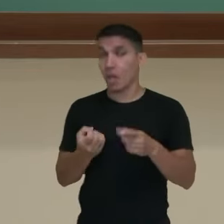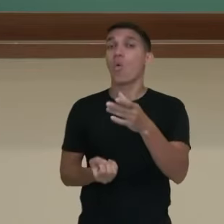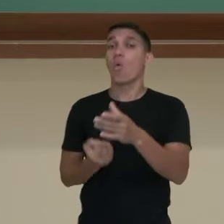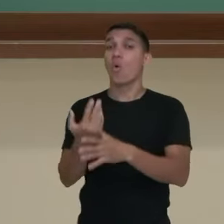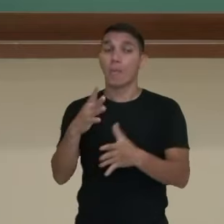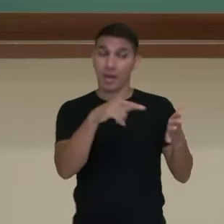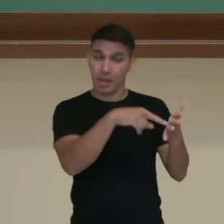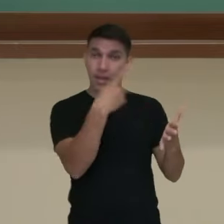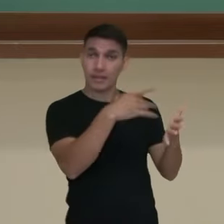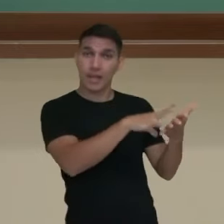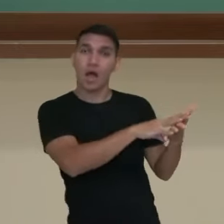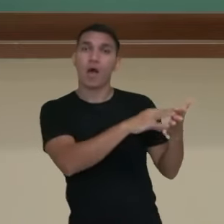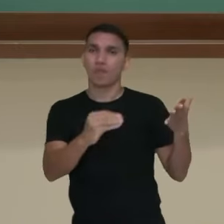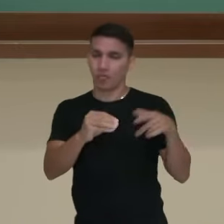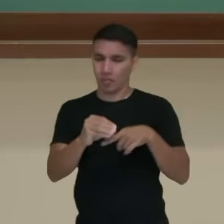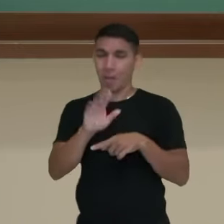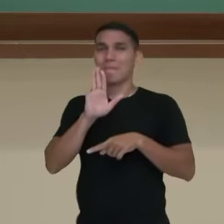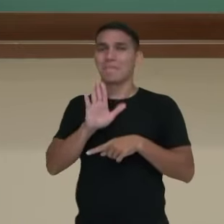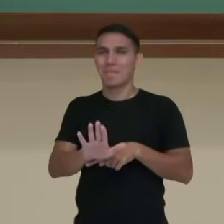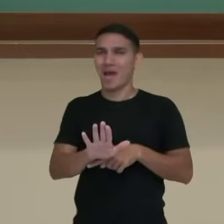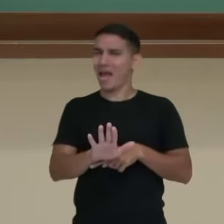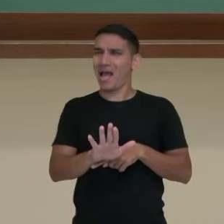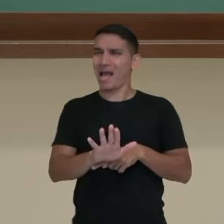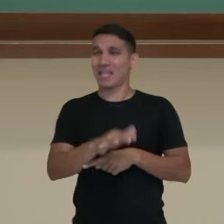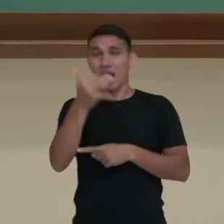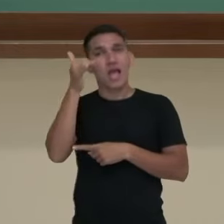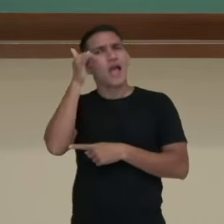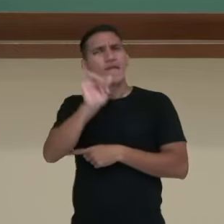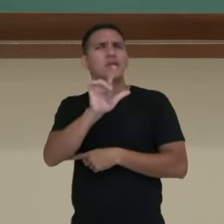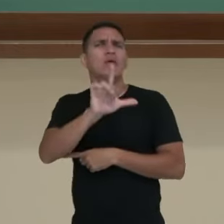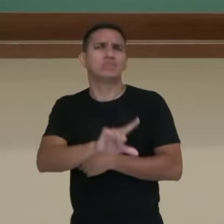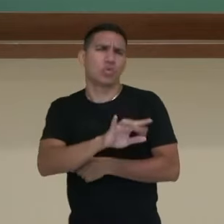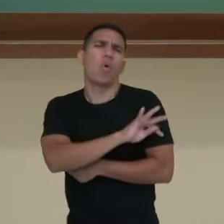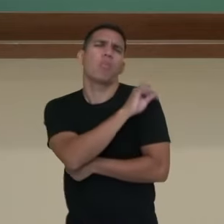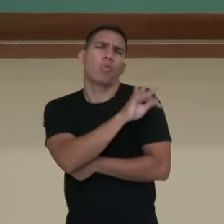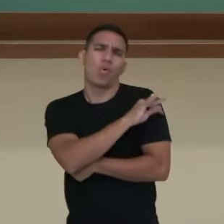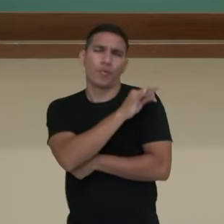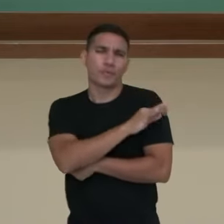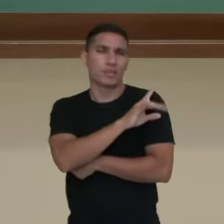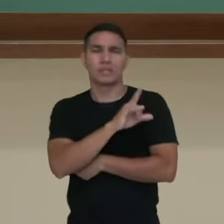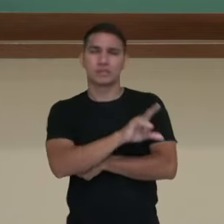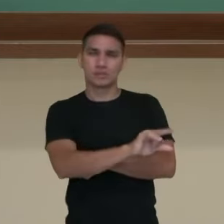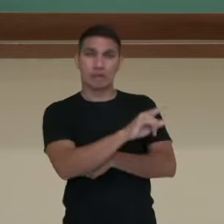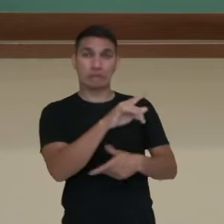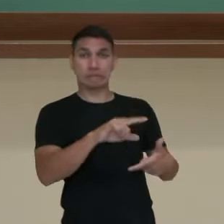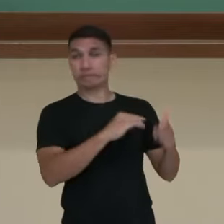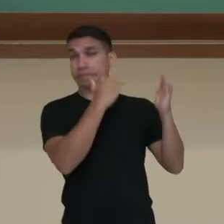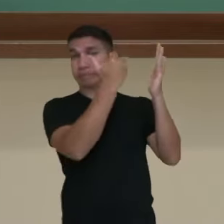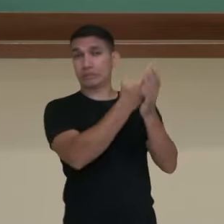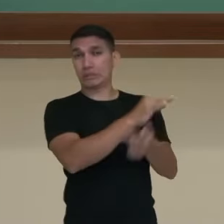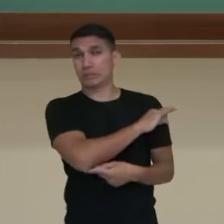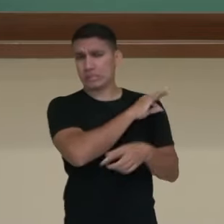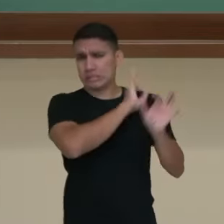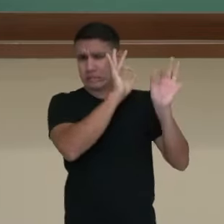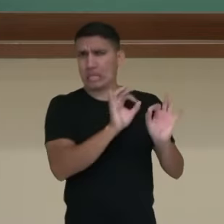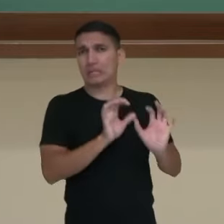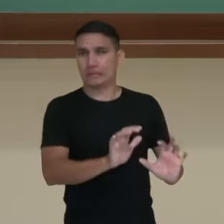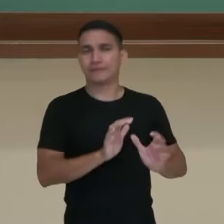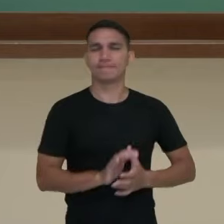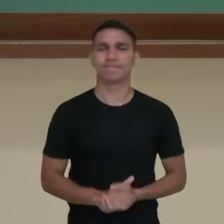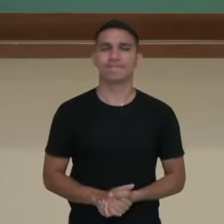da dança clássica, mas negando um pouquinho aquilo que a dança clássica achava que era o correto,